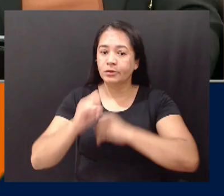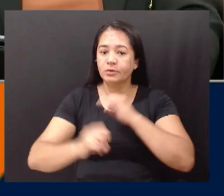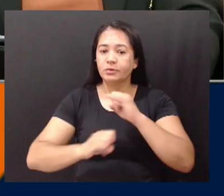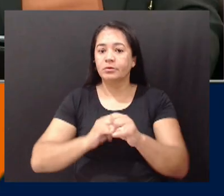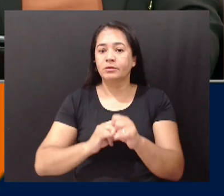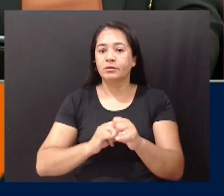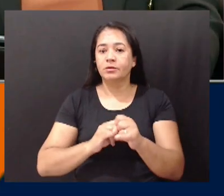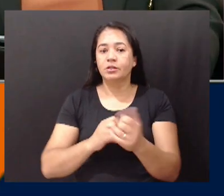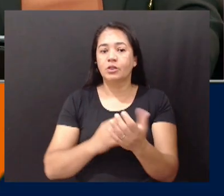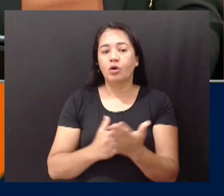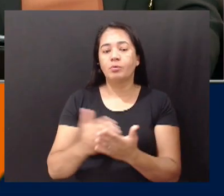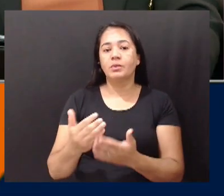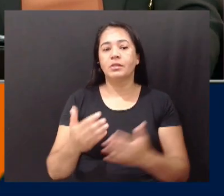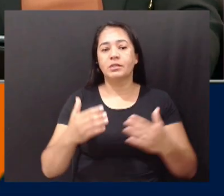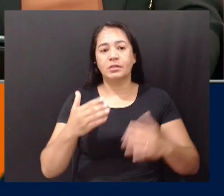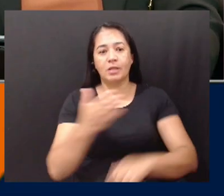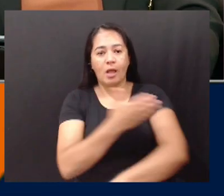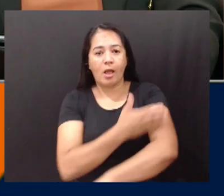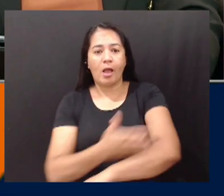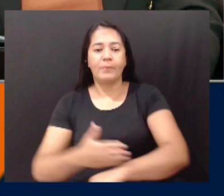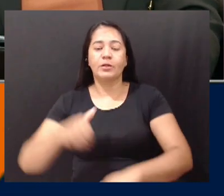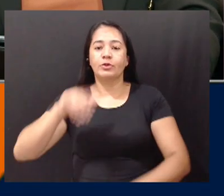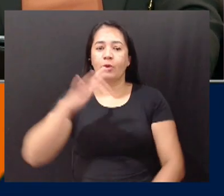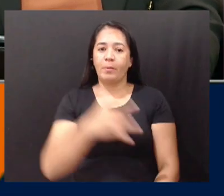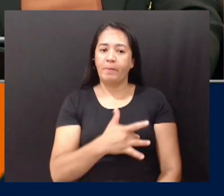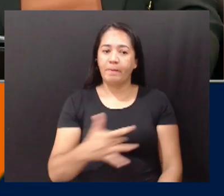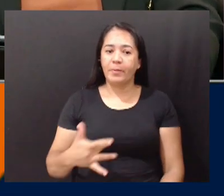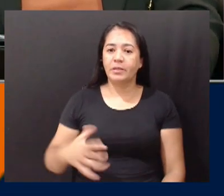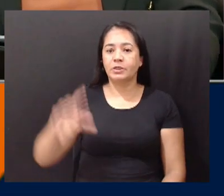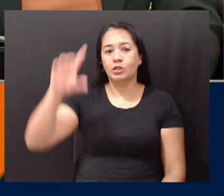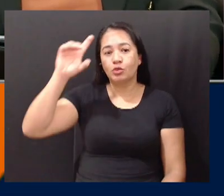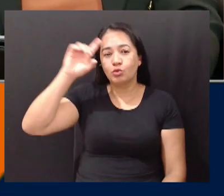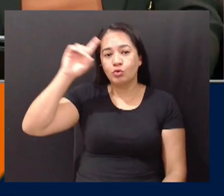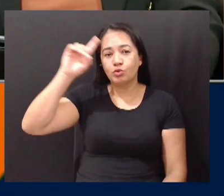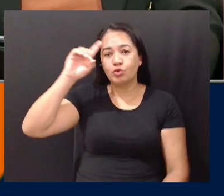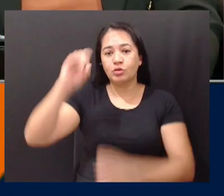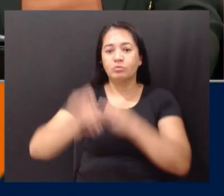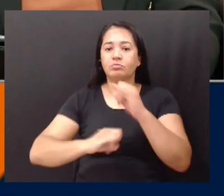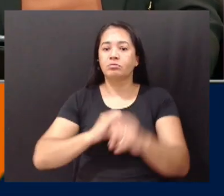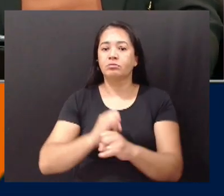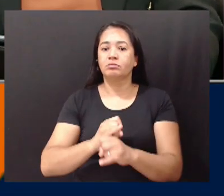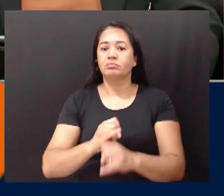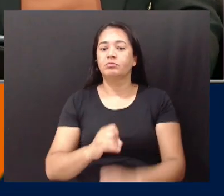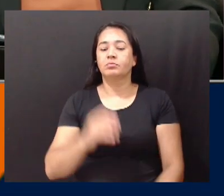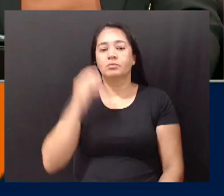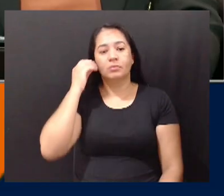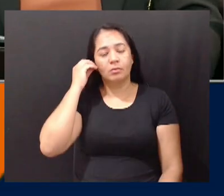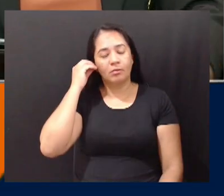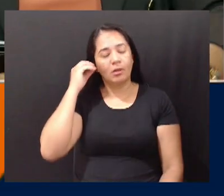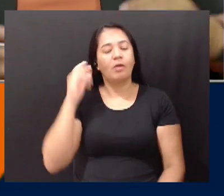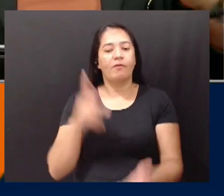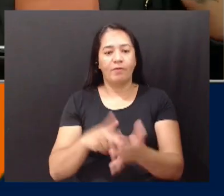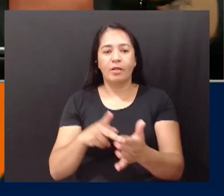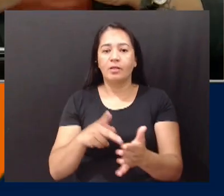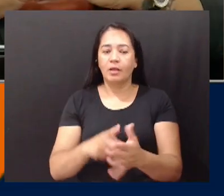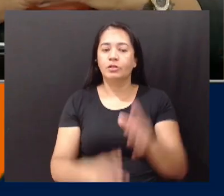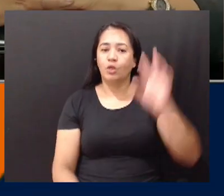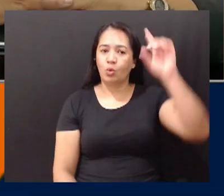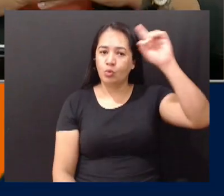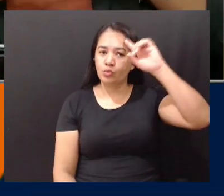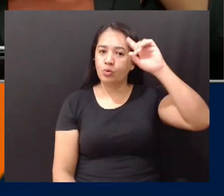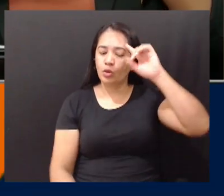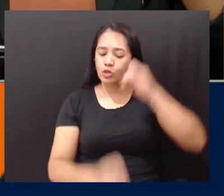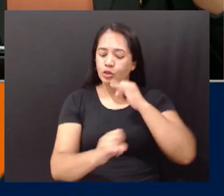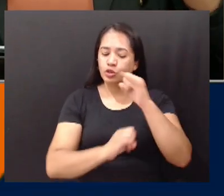mais saudáveis no dia a dia digital? Realmente é um dia a dia digital que a gente vive. Então, vamos aí